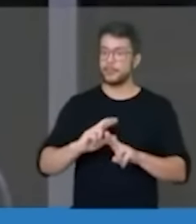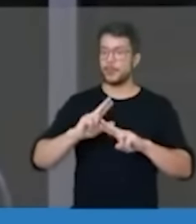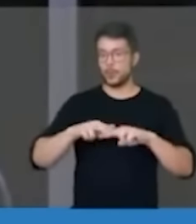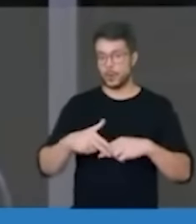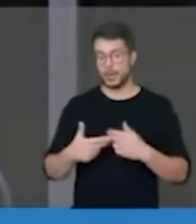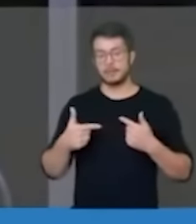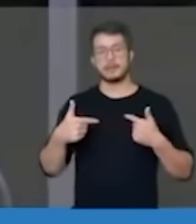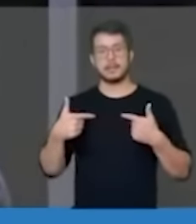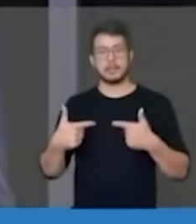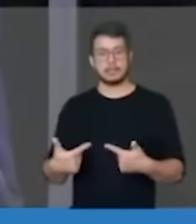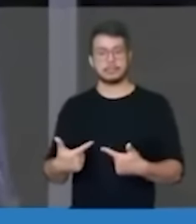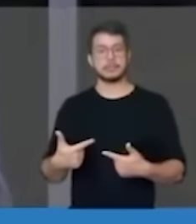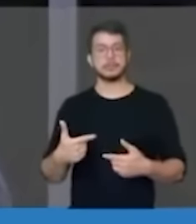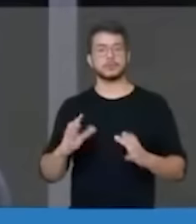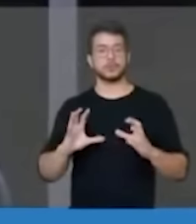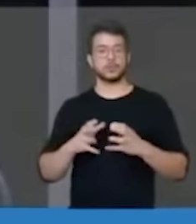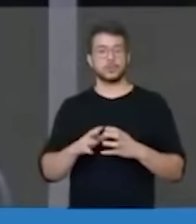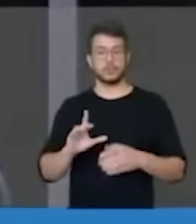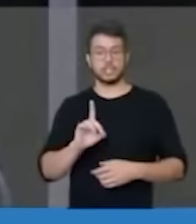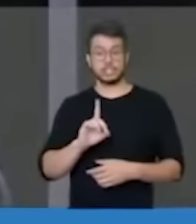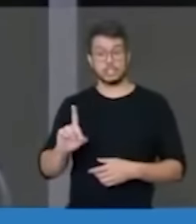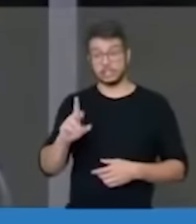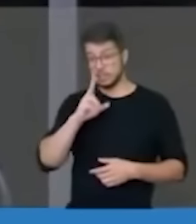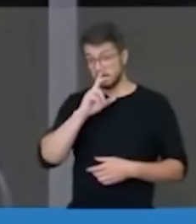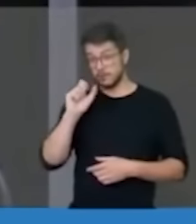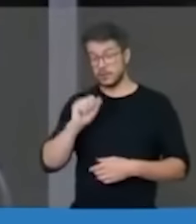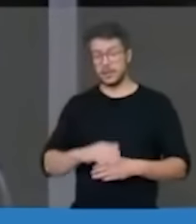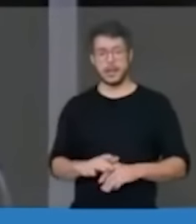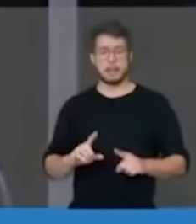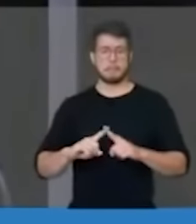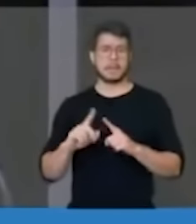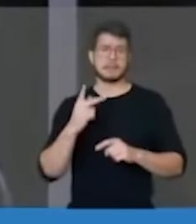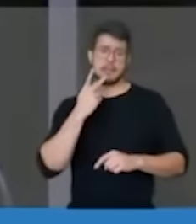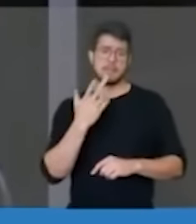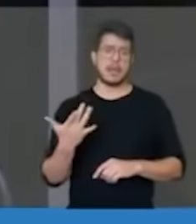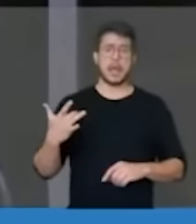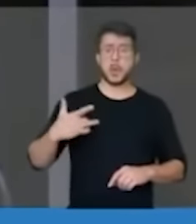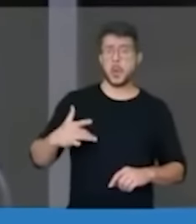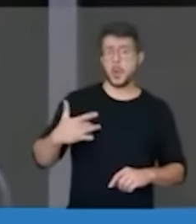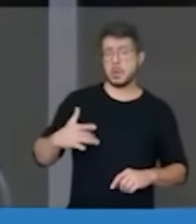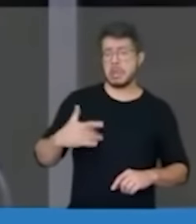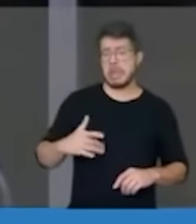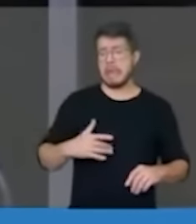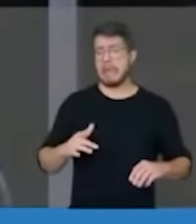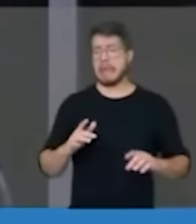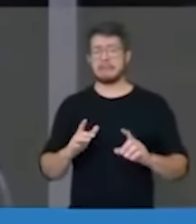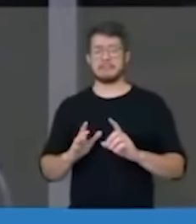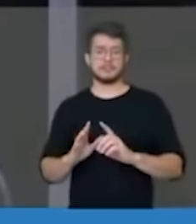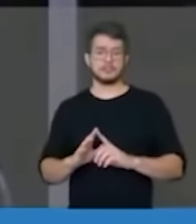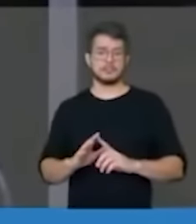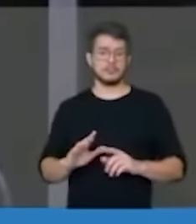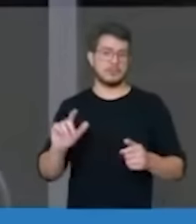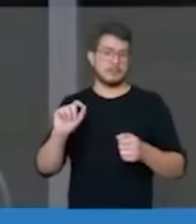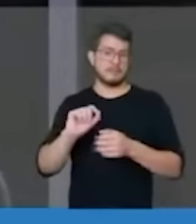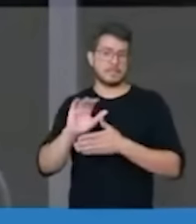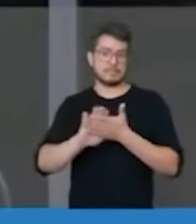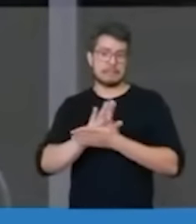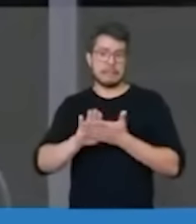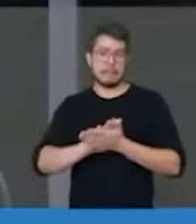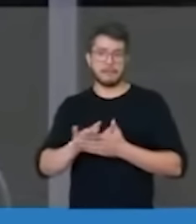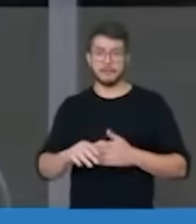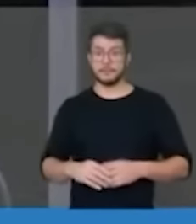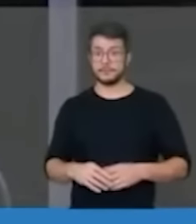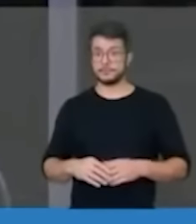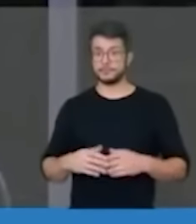aqui querendo dar de coitadinhos, dizendo: nós não fizemos nada. O que a gente faz, diz o Nicolas, hoje foi